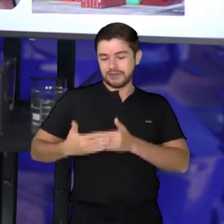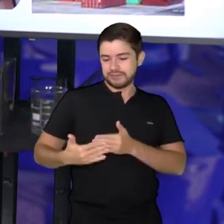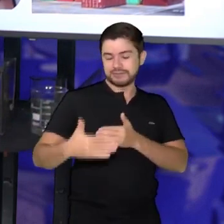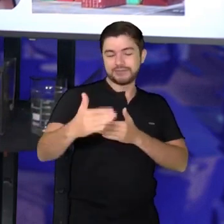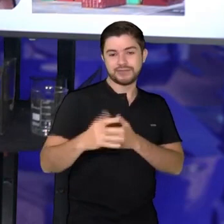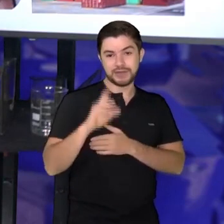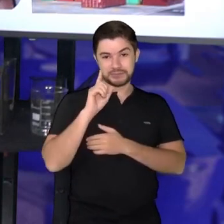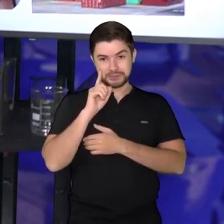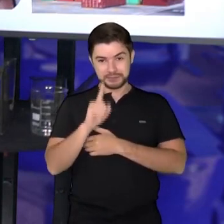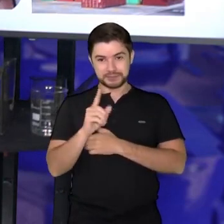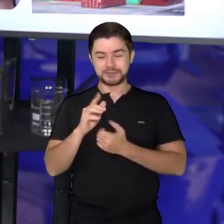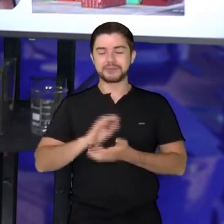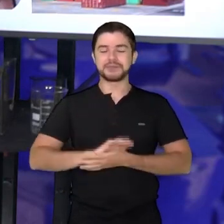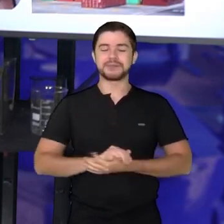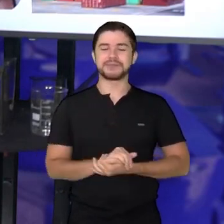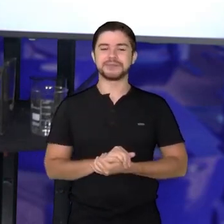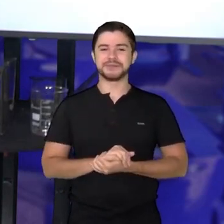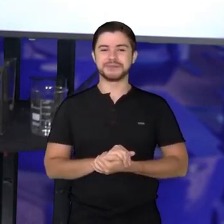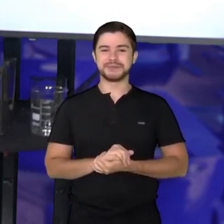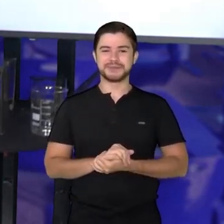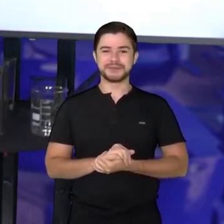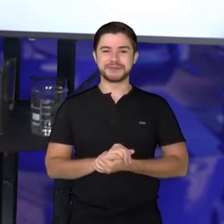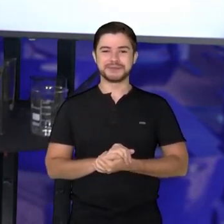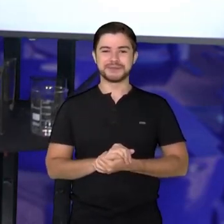para frente, tá bom?